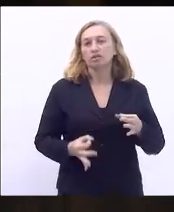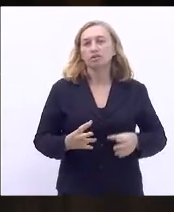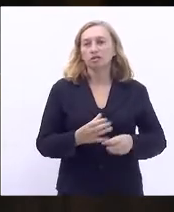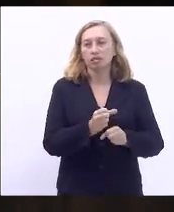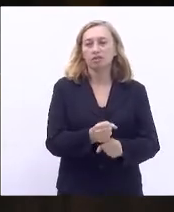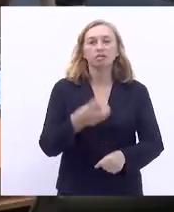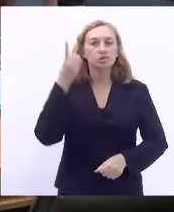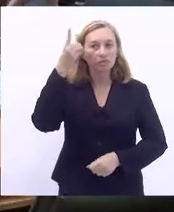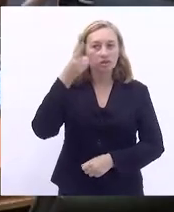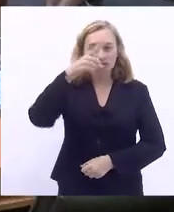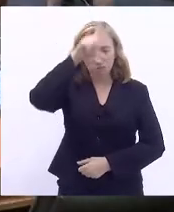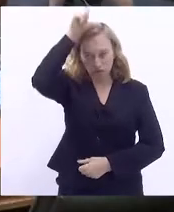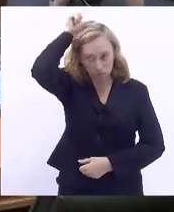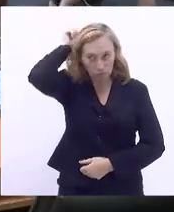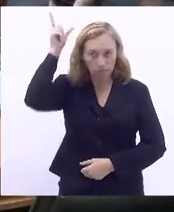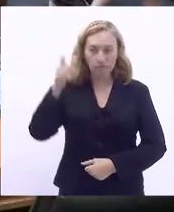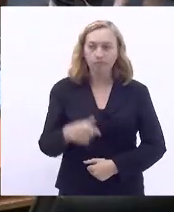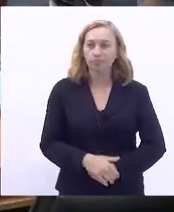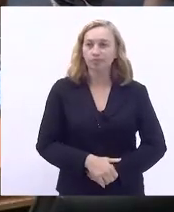Paulo.